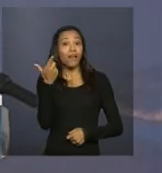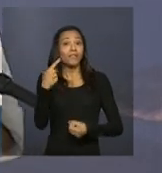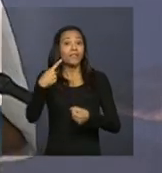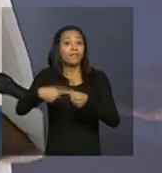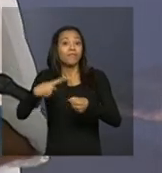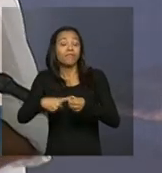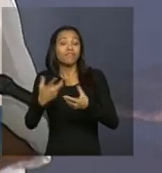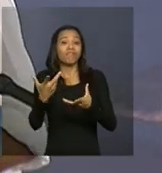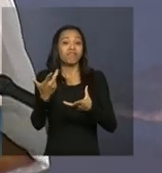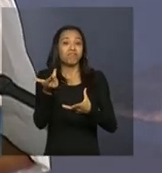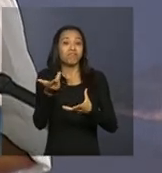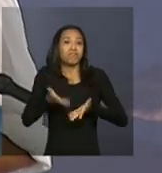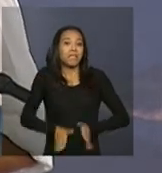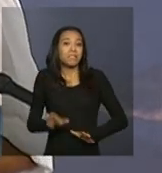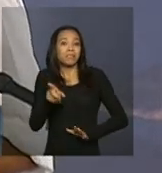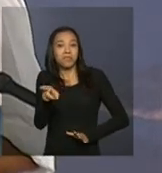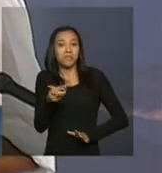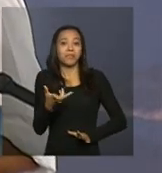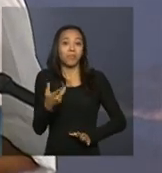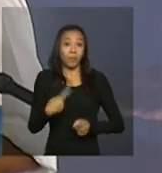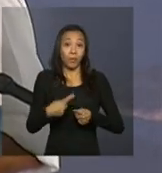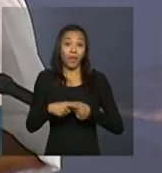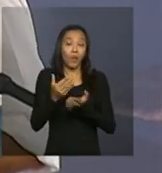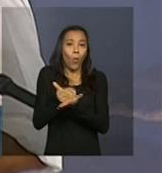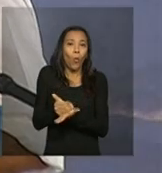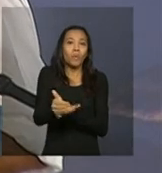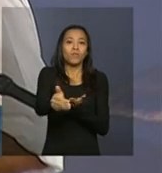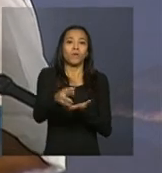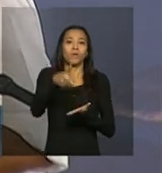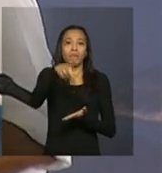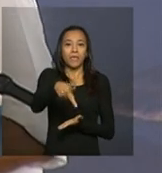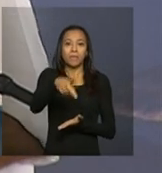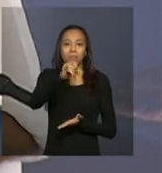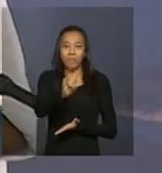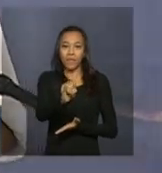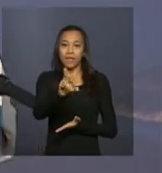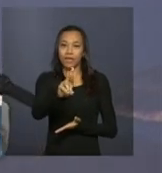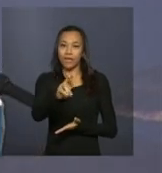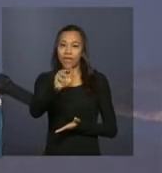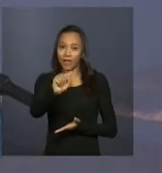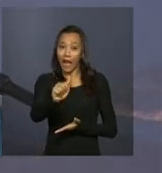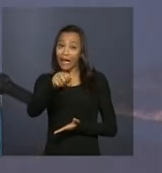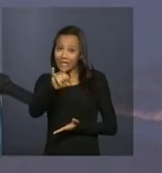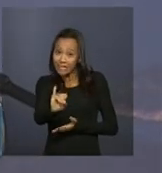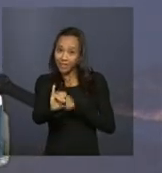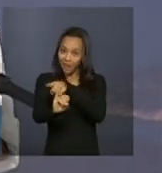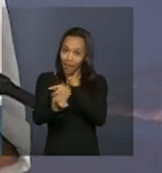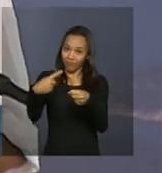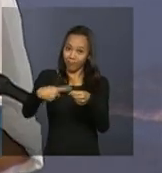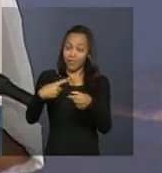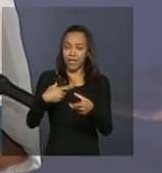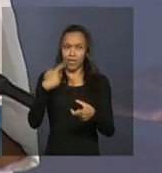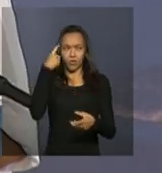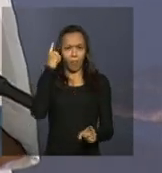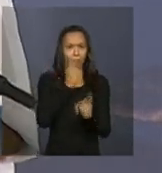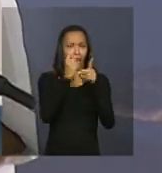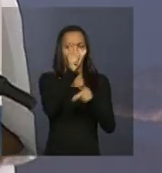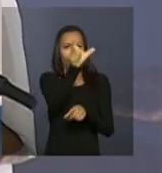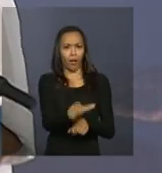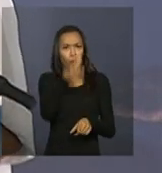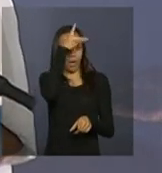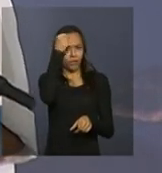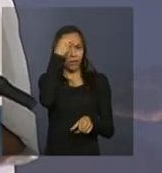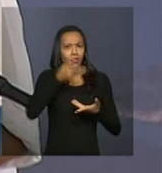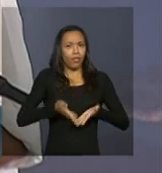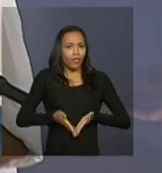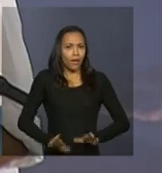maternidade feita, porque o mundo começou em Piraí, então eu imaginei que o Pezão também tivesse começado em Piraí. Eu descobri que o Pezão nasceu na